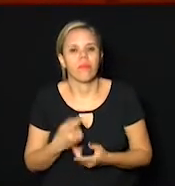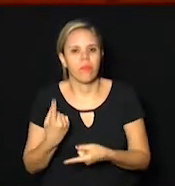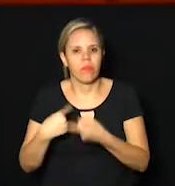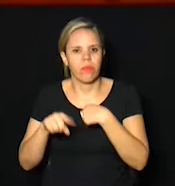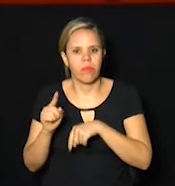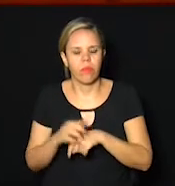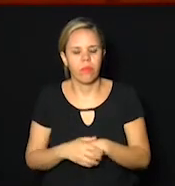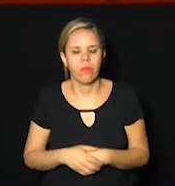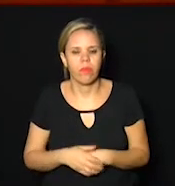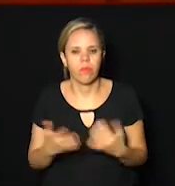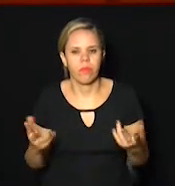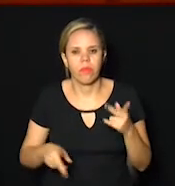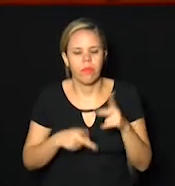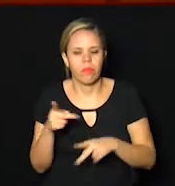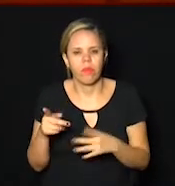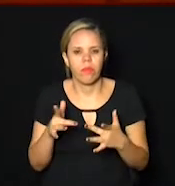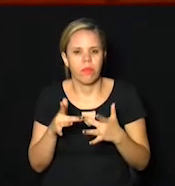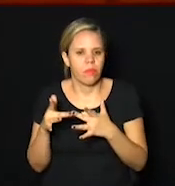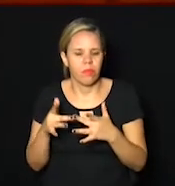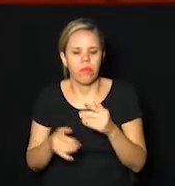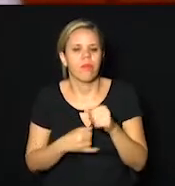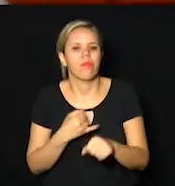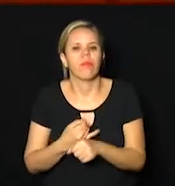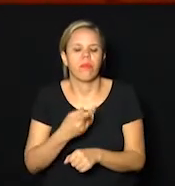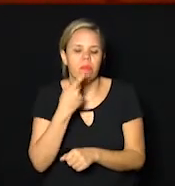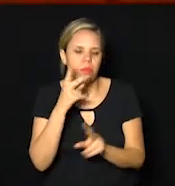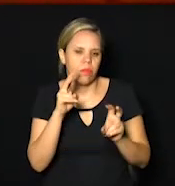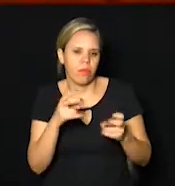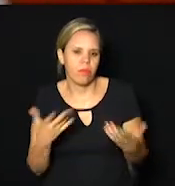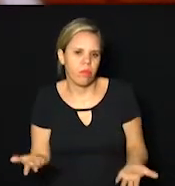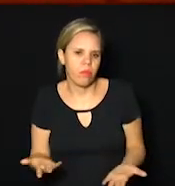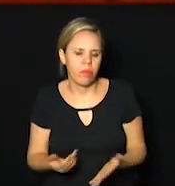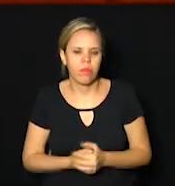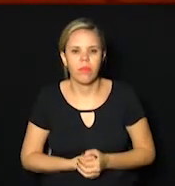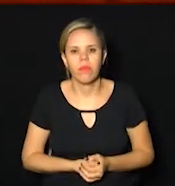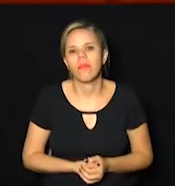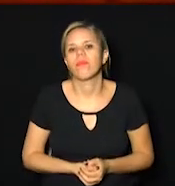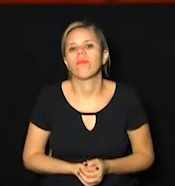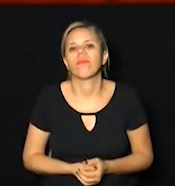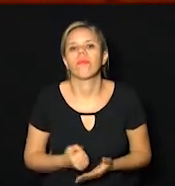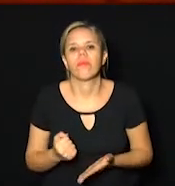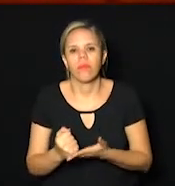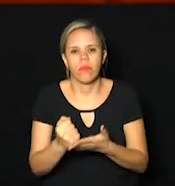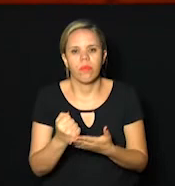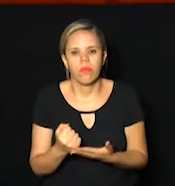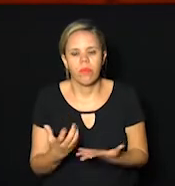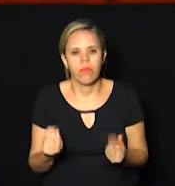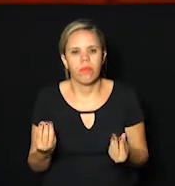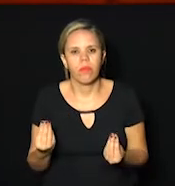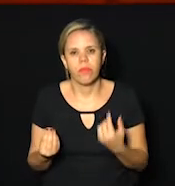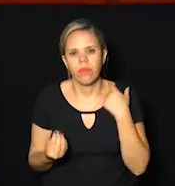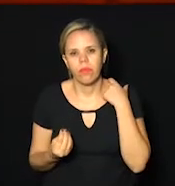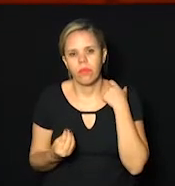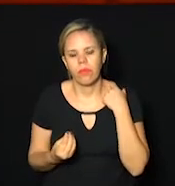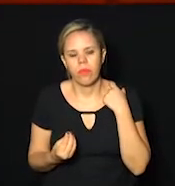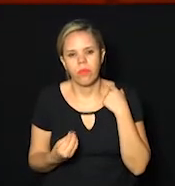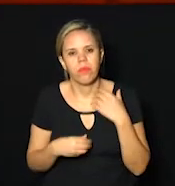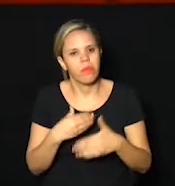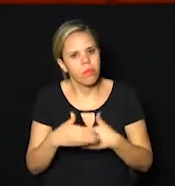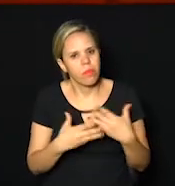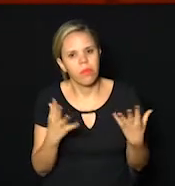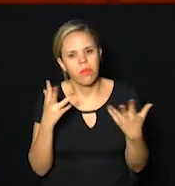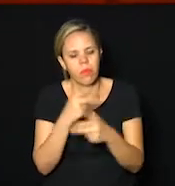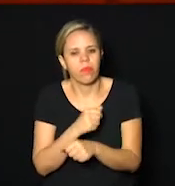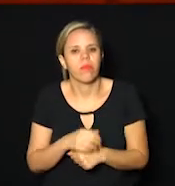sucesso, que é quando as pessoas se conectam, falam sobre, que quando as pessoas se auxiliam mutuamente. Isso é um processo muito bonito e você tem